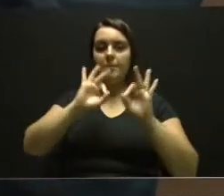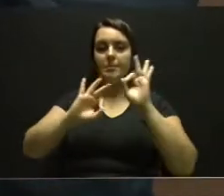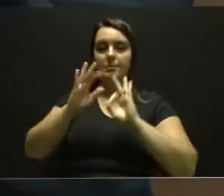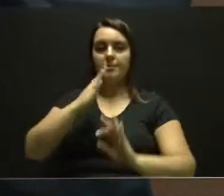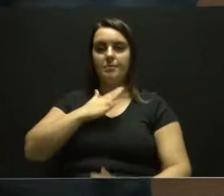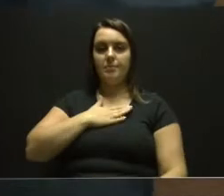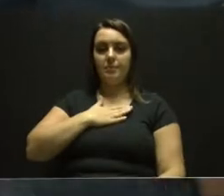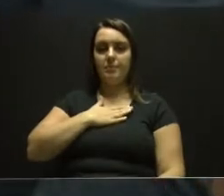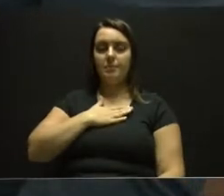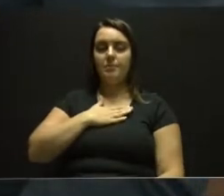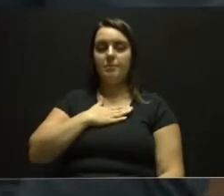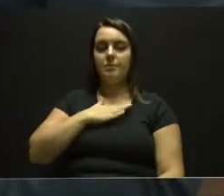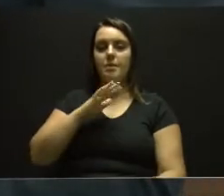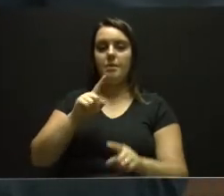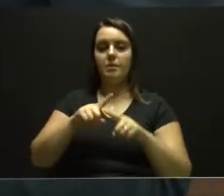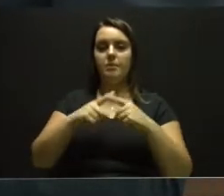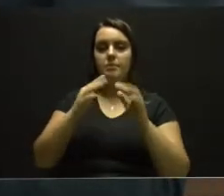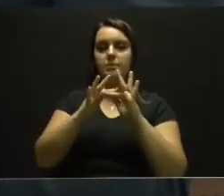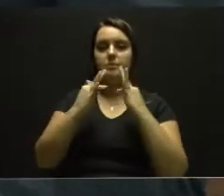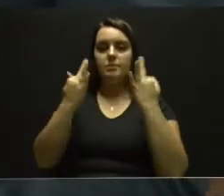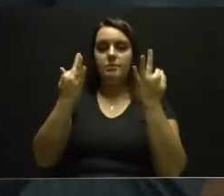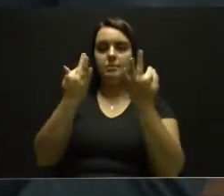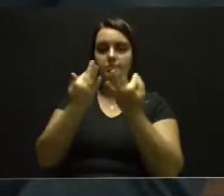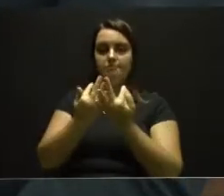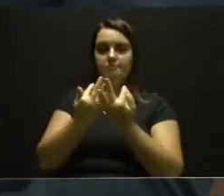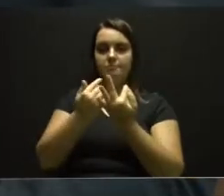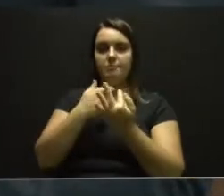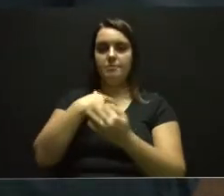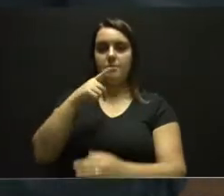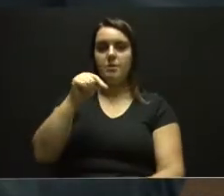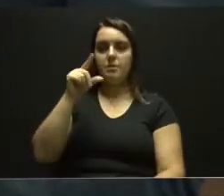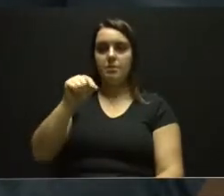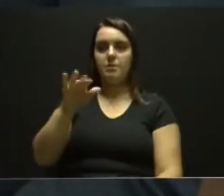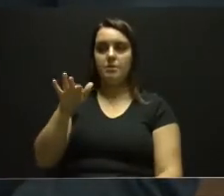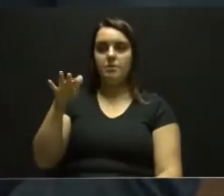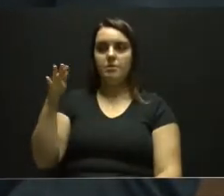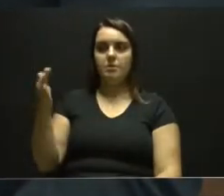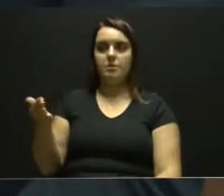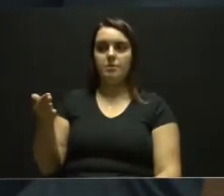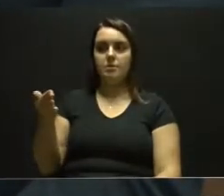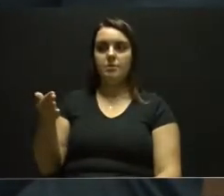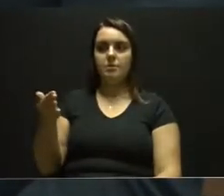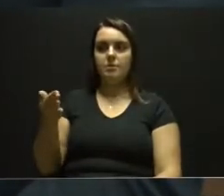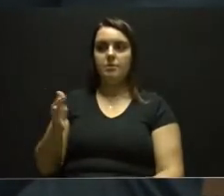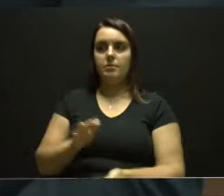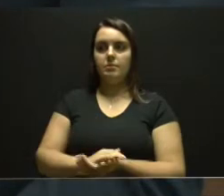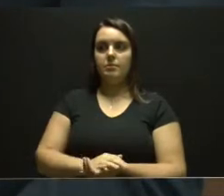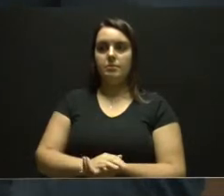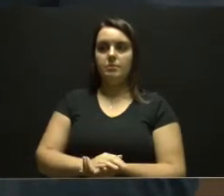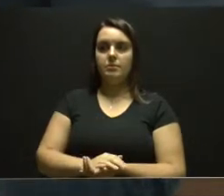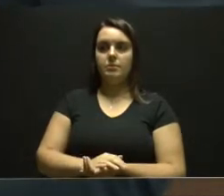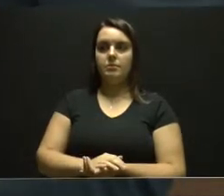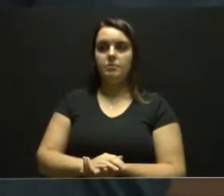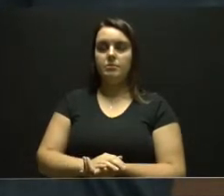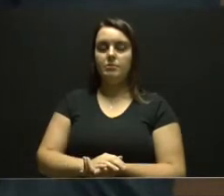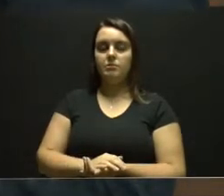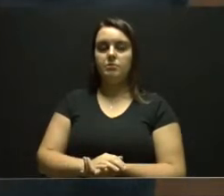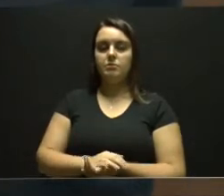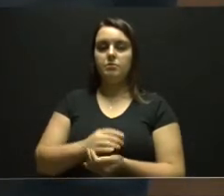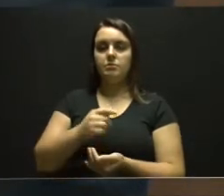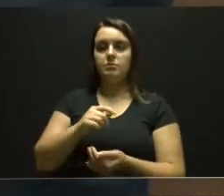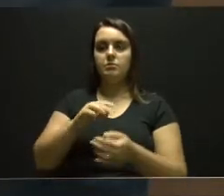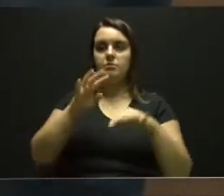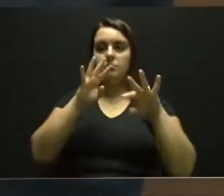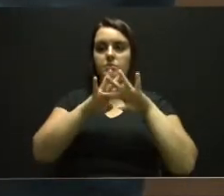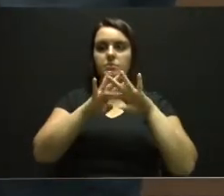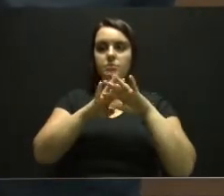mas a família multicolorida que eu escolhi para viver ao meu lado e ela faz parte dessa família confessa que a natureza